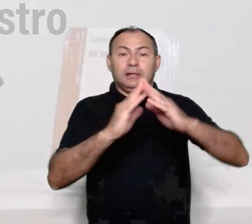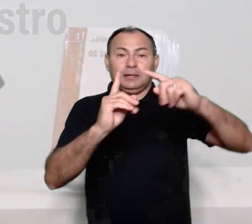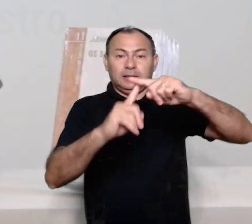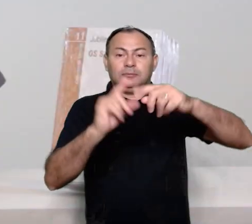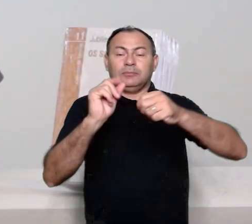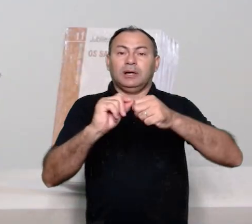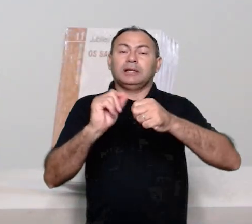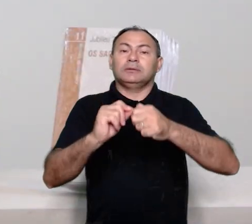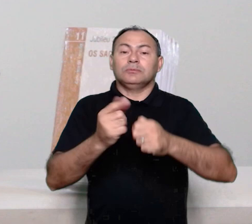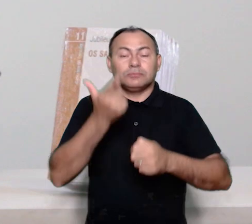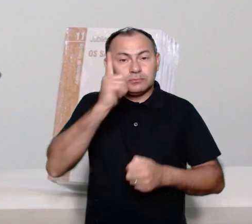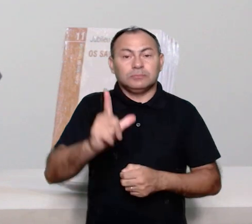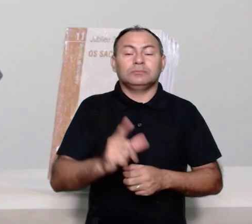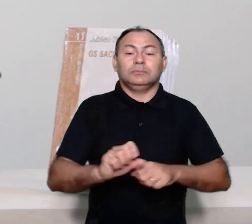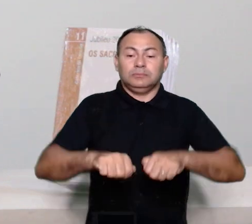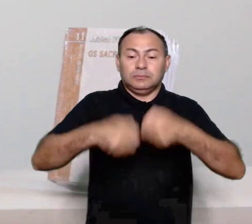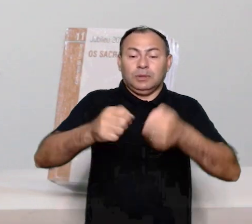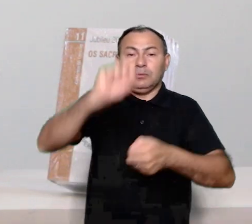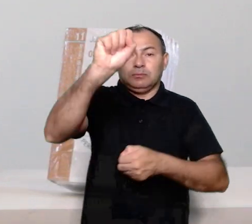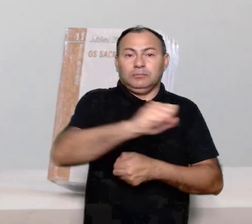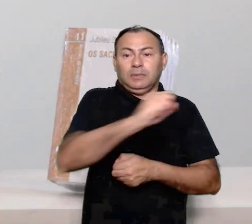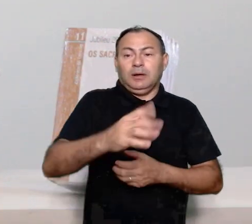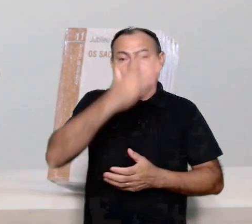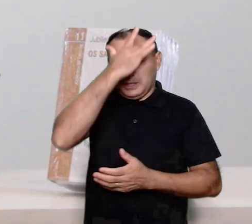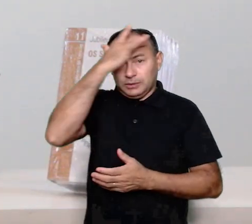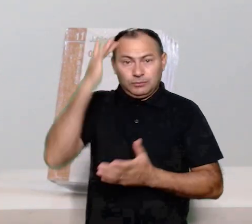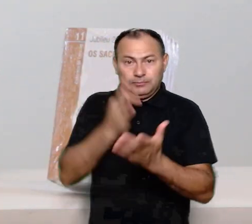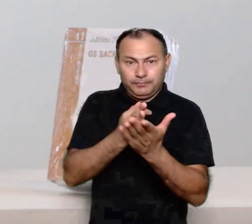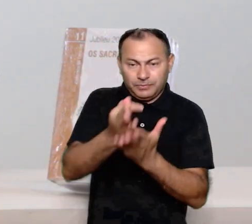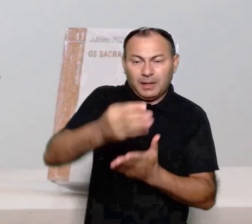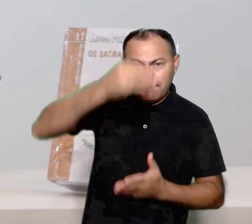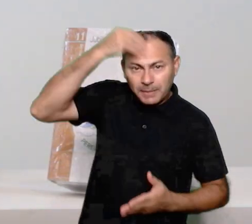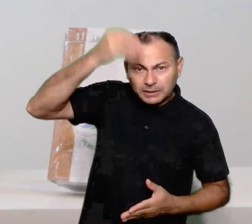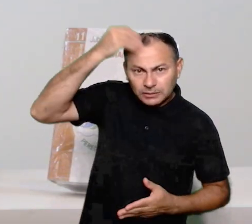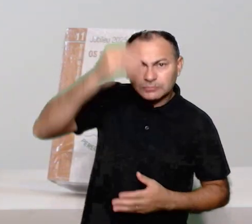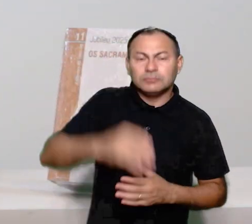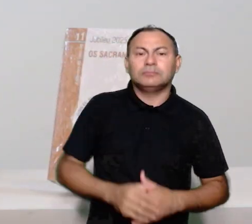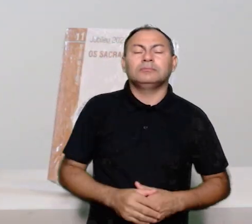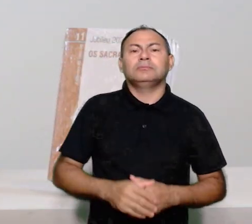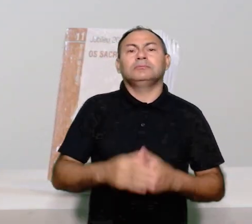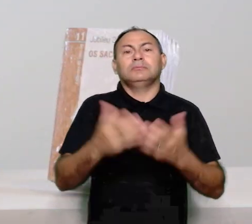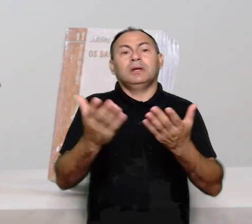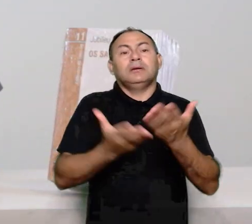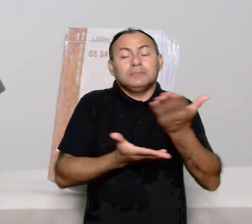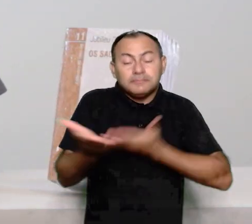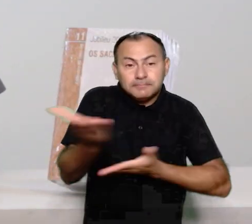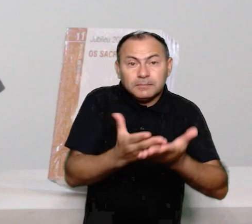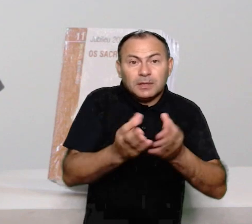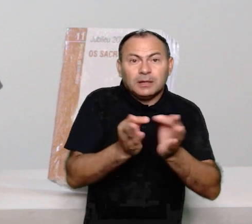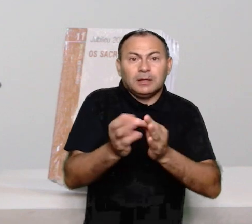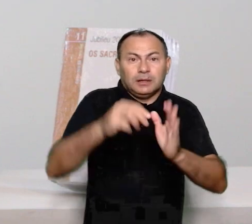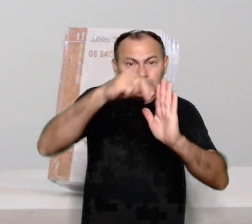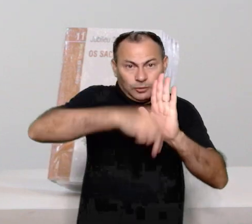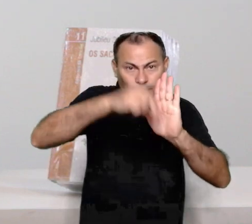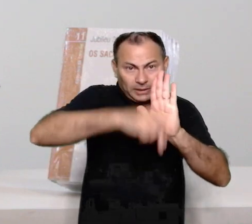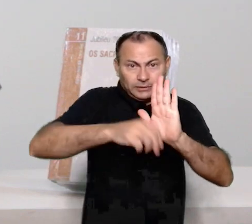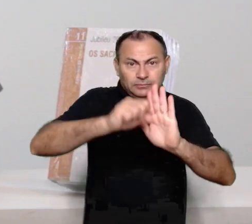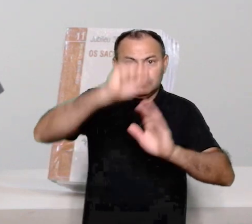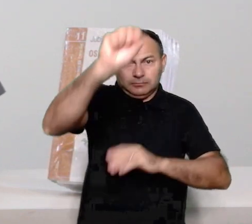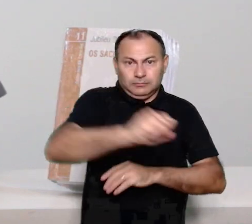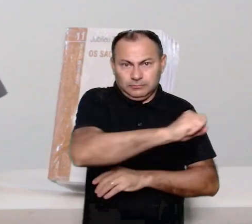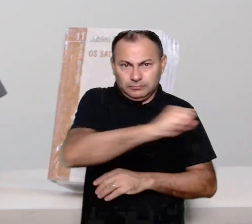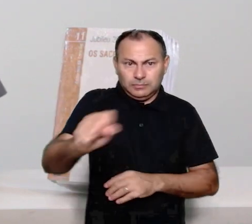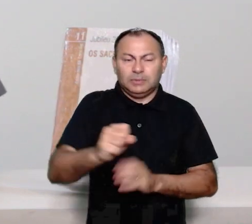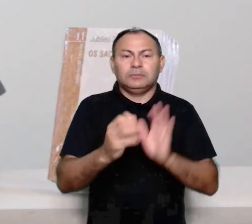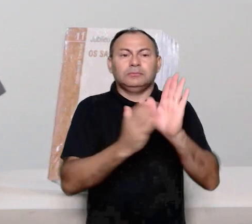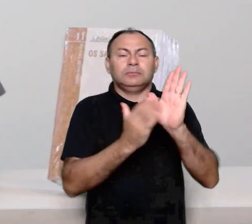faz, confere os sacramentos ao fiel batizado. A partir, então, da formulação da normativa dos sacramentos,